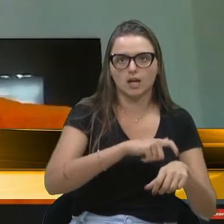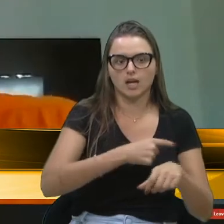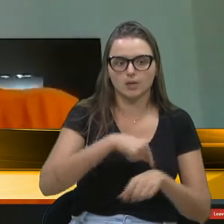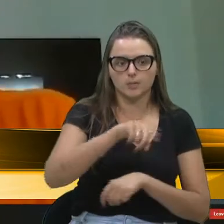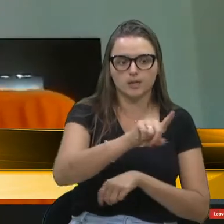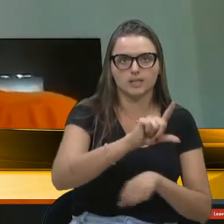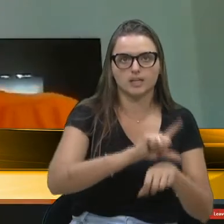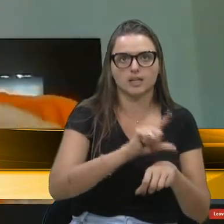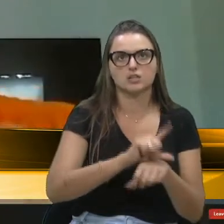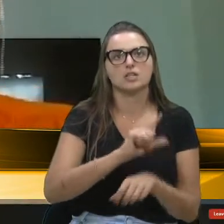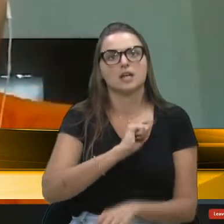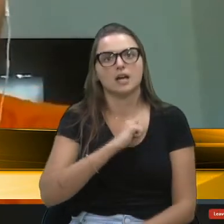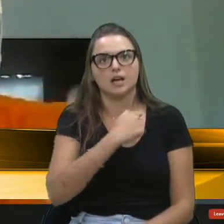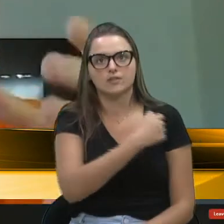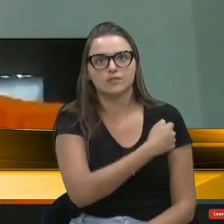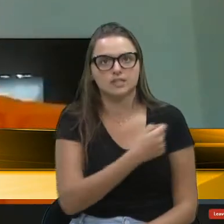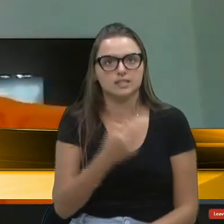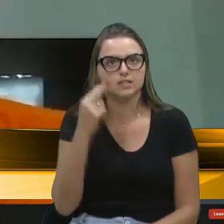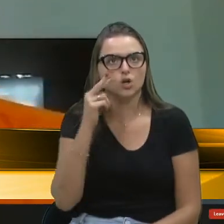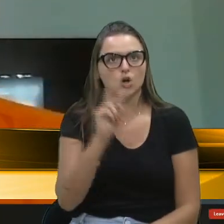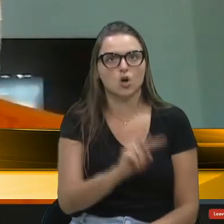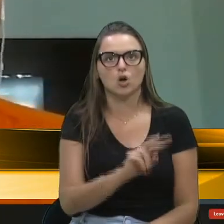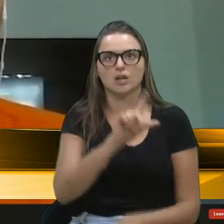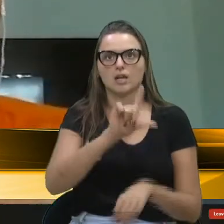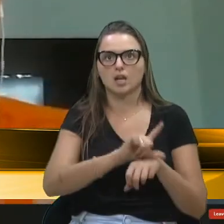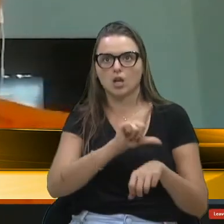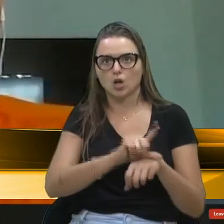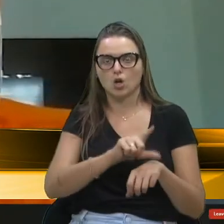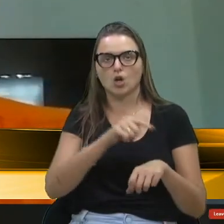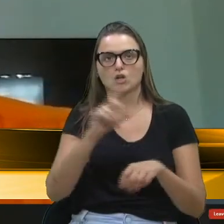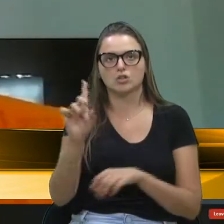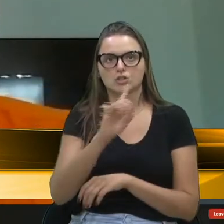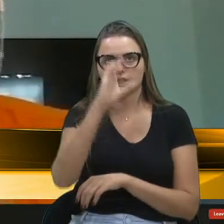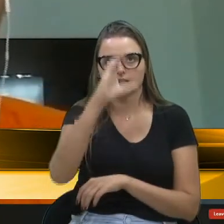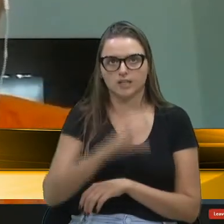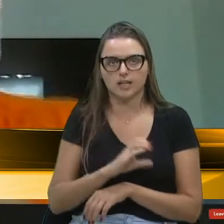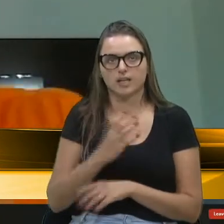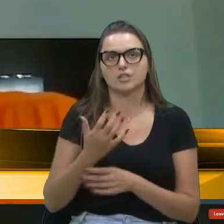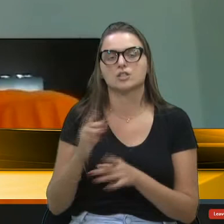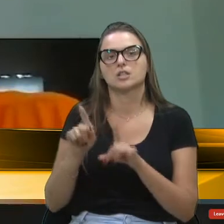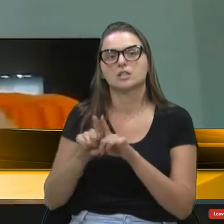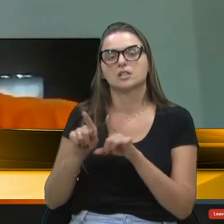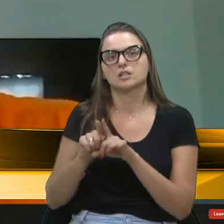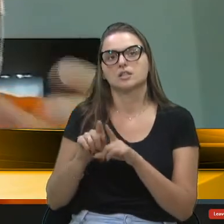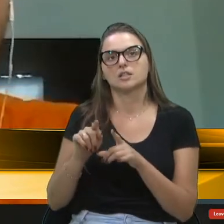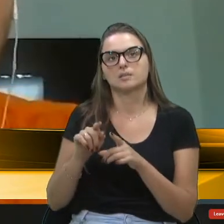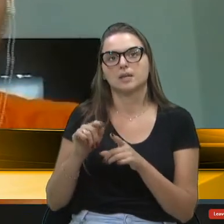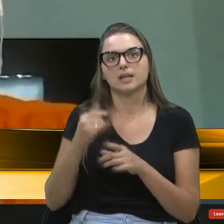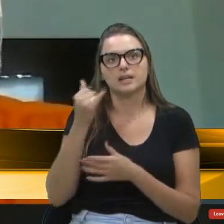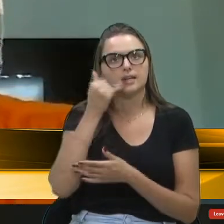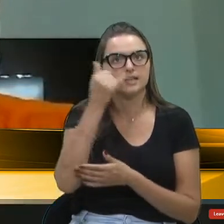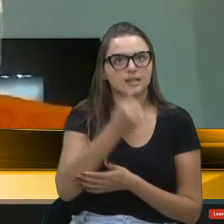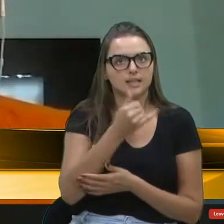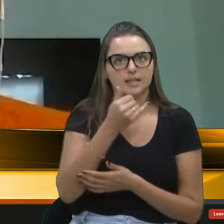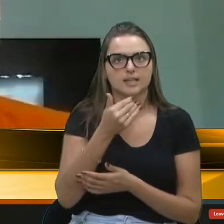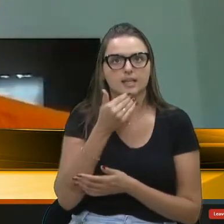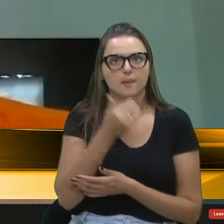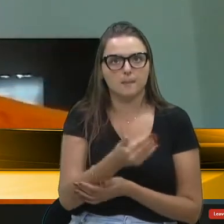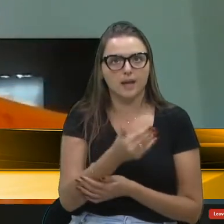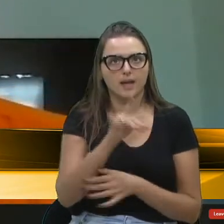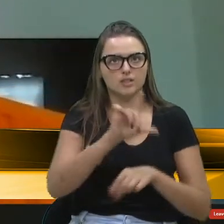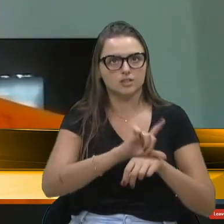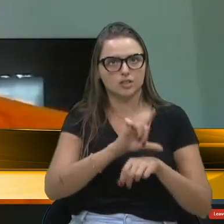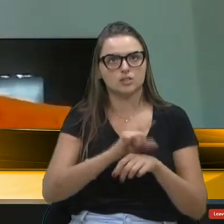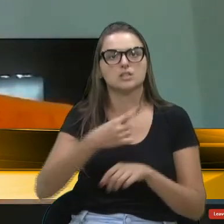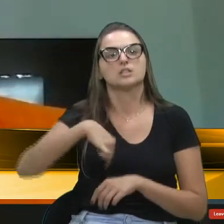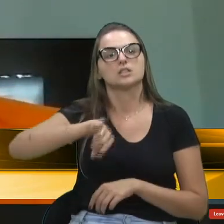a fiscalização passa lá, tem um cliente com horário marcado, né? O take away, né? Passa, liga, pega na loja, e também a